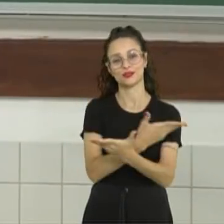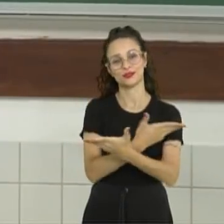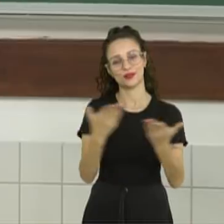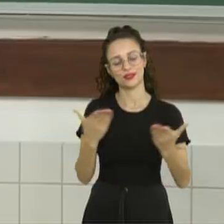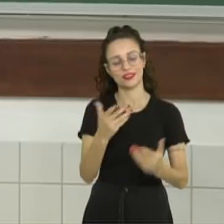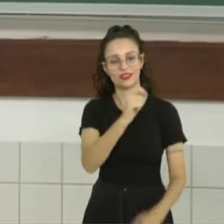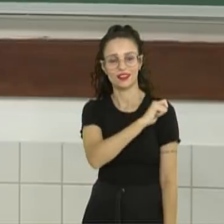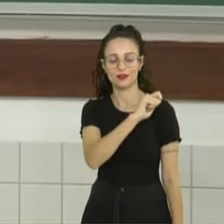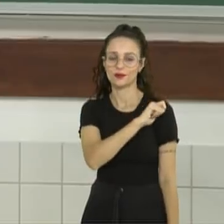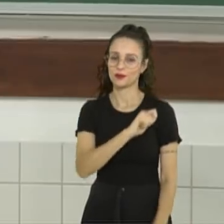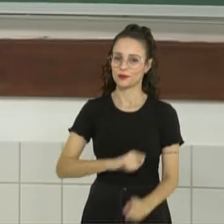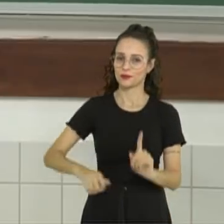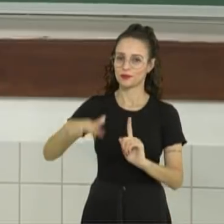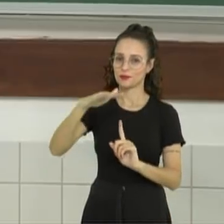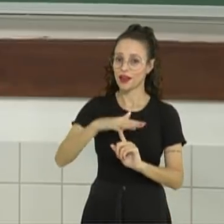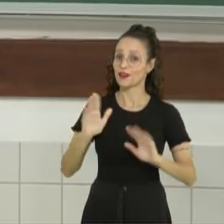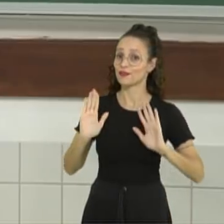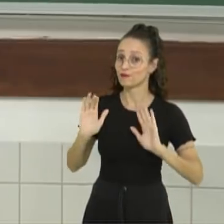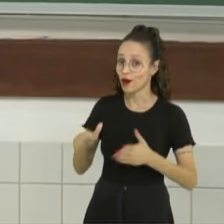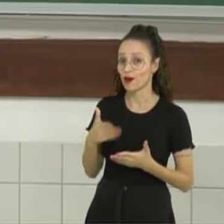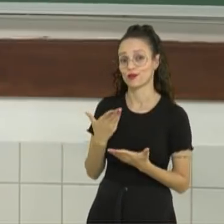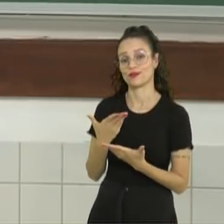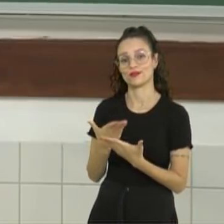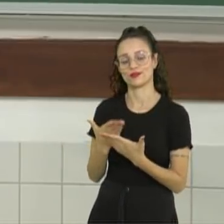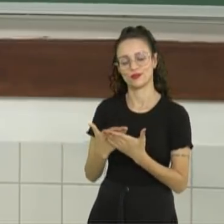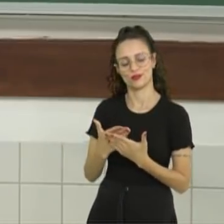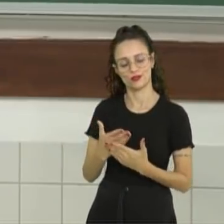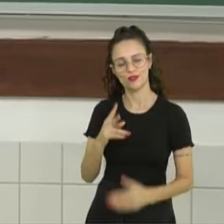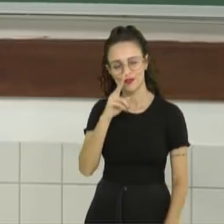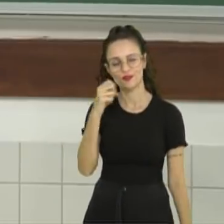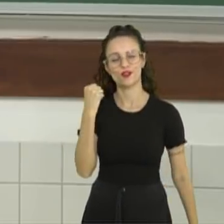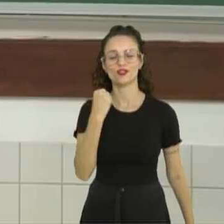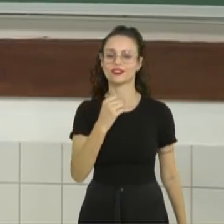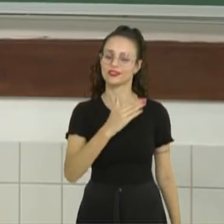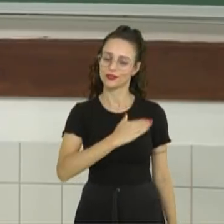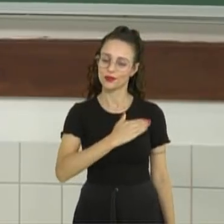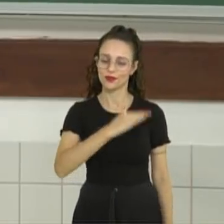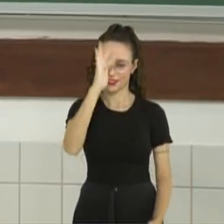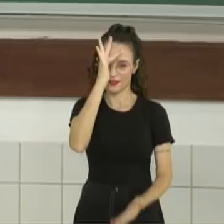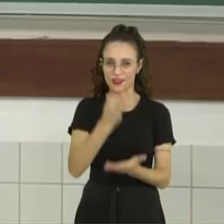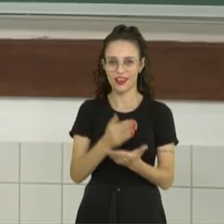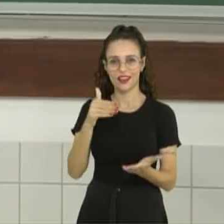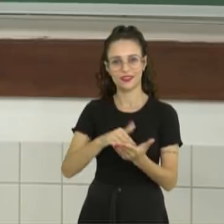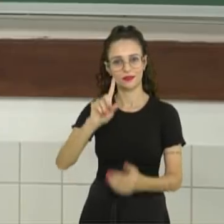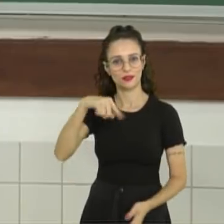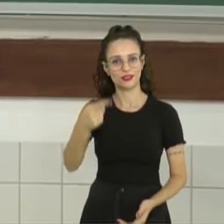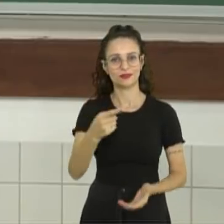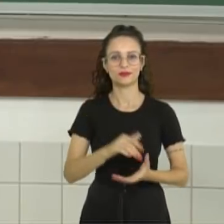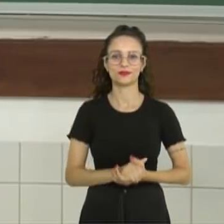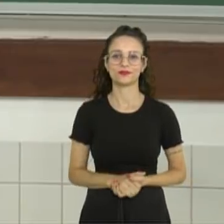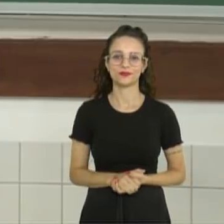estudantes do Paraná. Foco nos estudos, força, fé no coração. Até a próxima. Valeu!